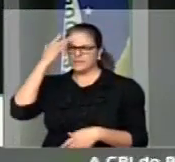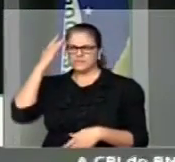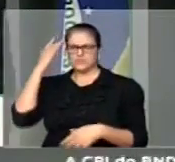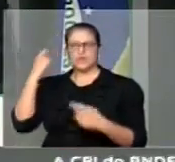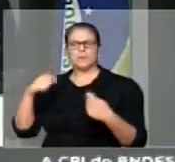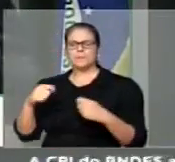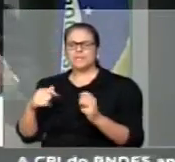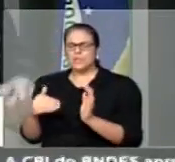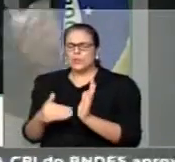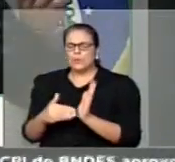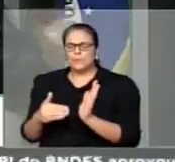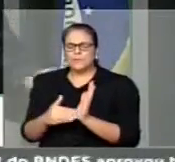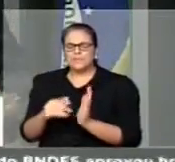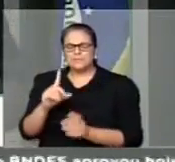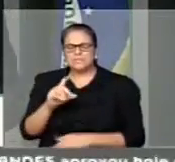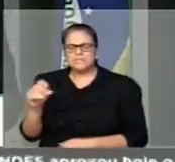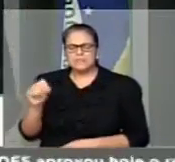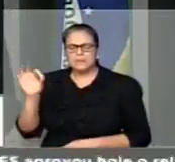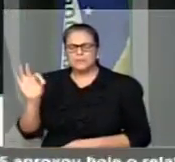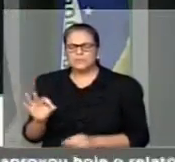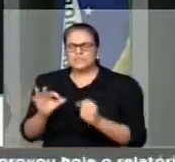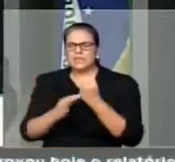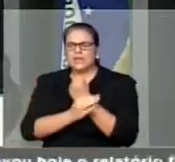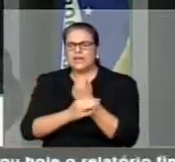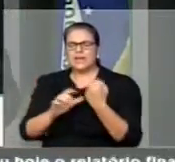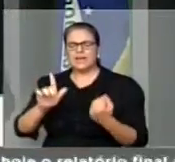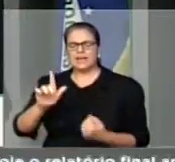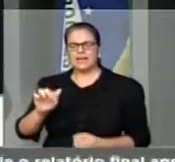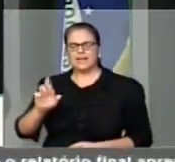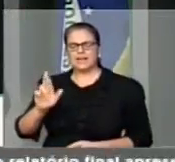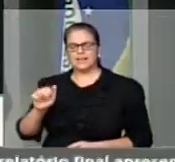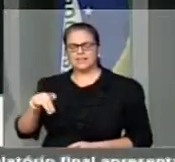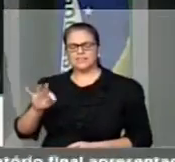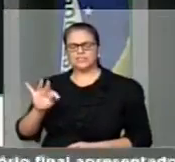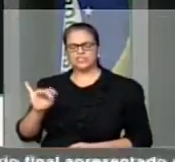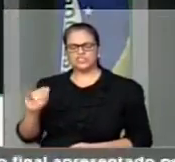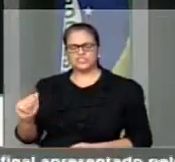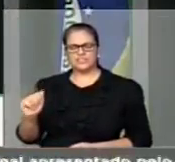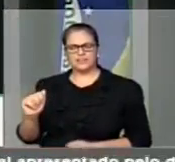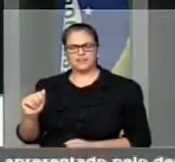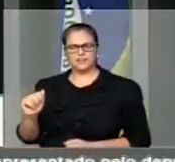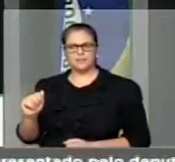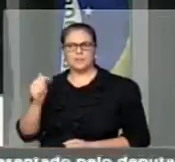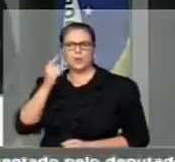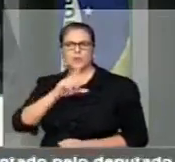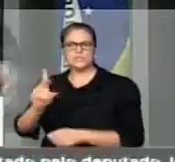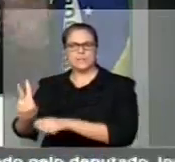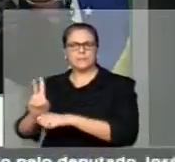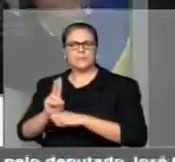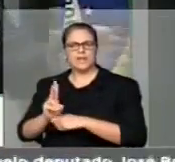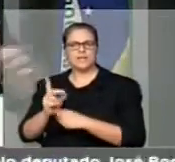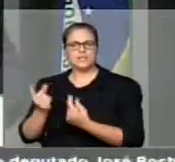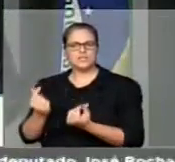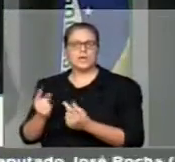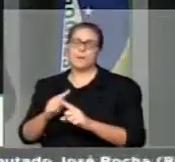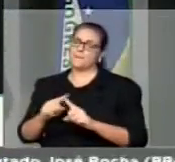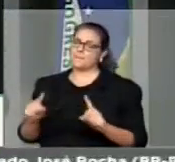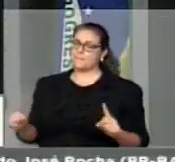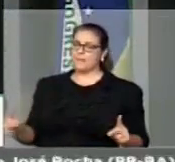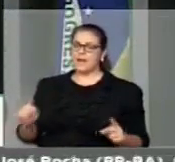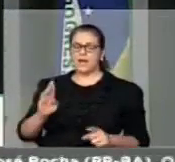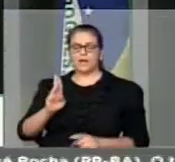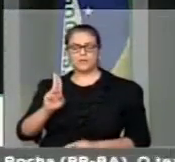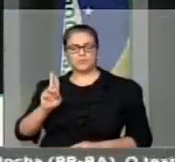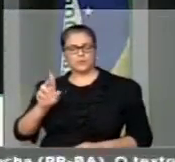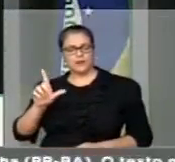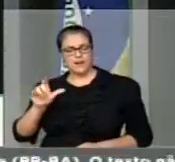no mínimo, 100% de garantia para obter um recurso do BNDES. E o senhor Bunlai, que é um grande amigo do ex-presidente